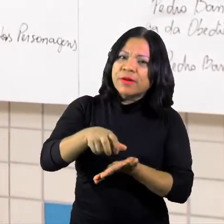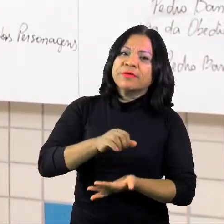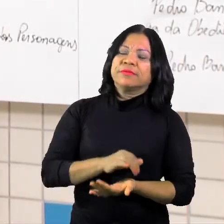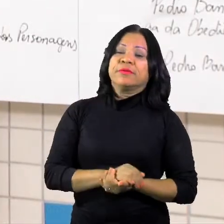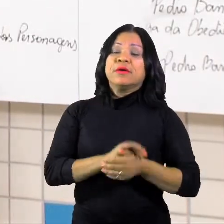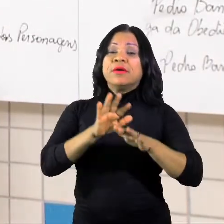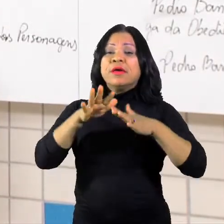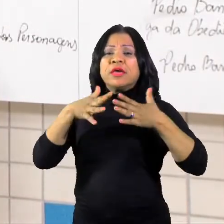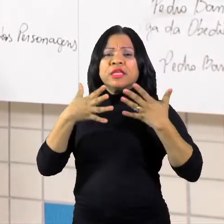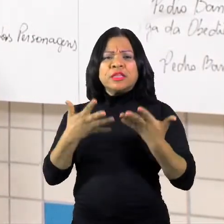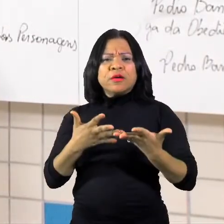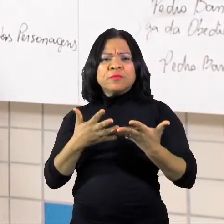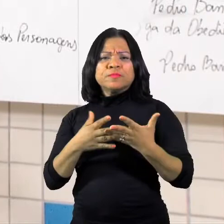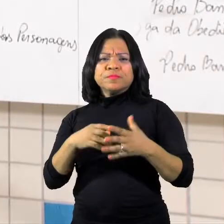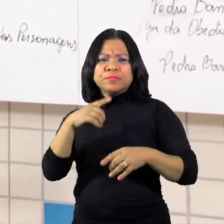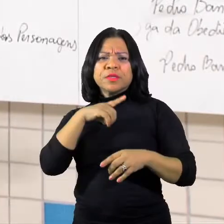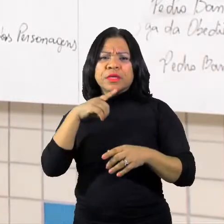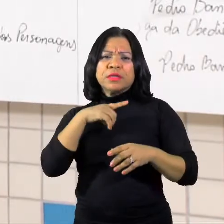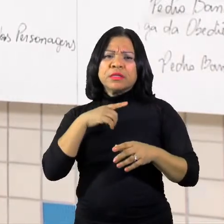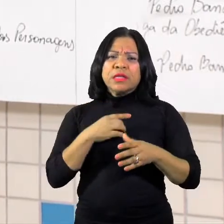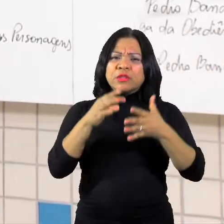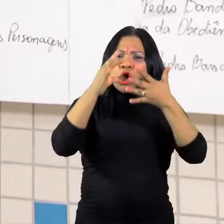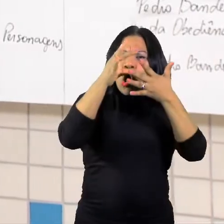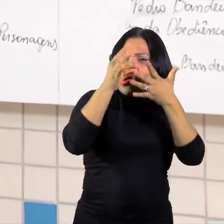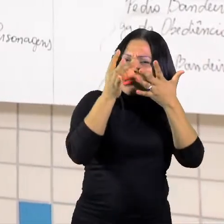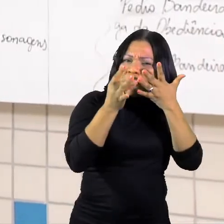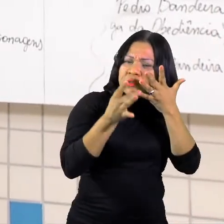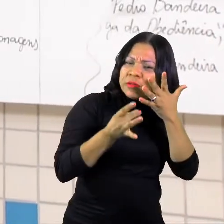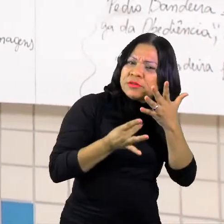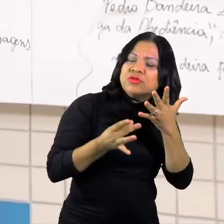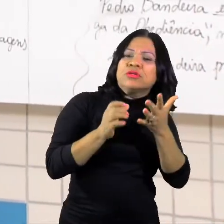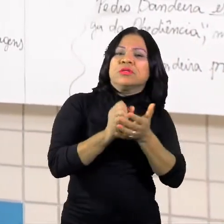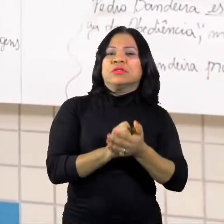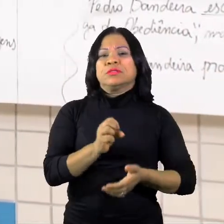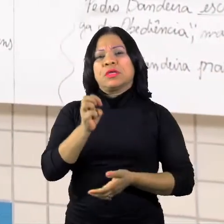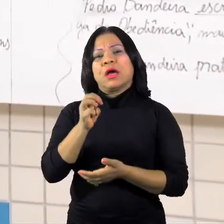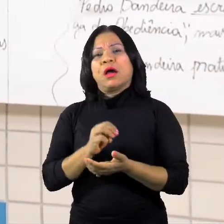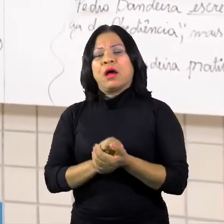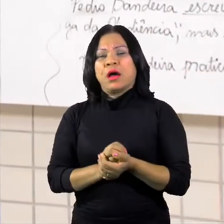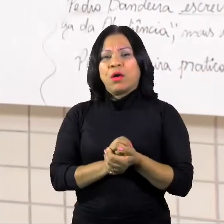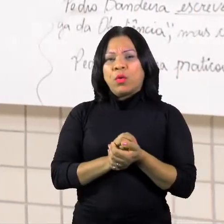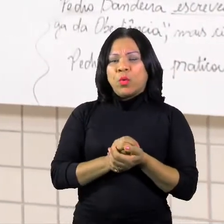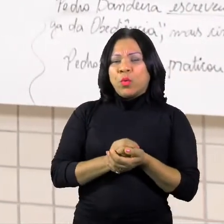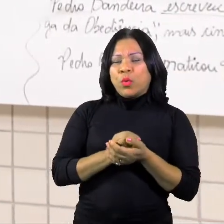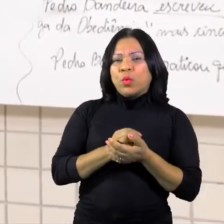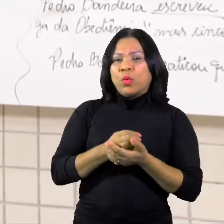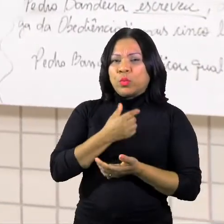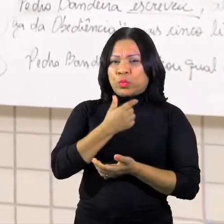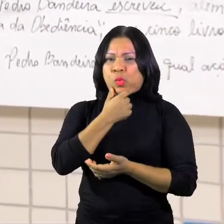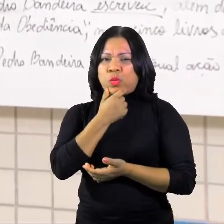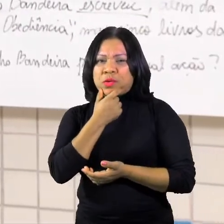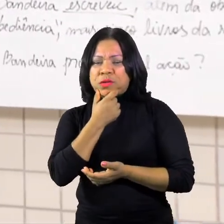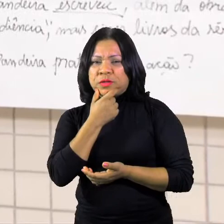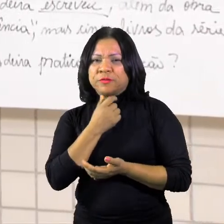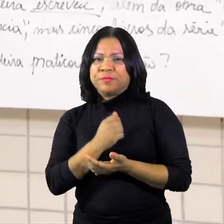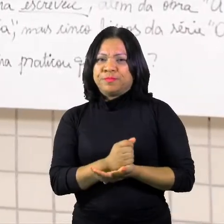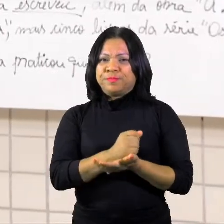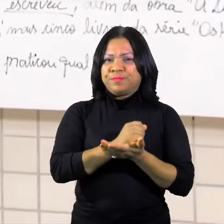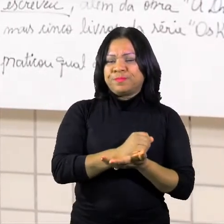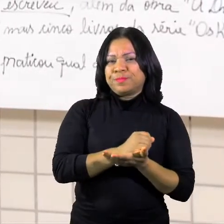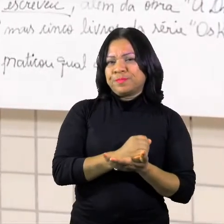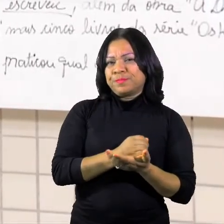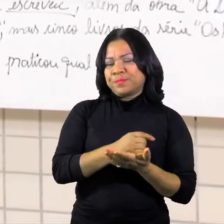as descrições dos personagens. Miguel, Calu, Crânio e Magre. Próxima